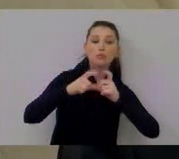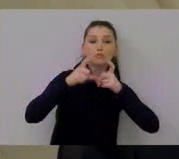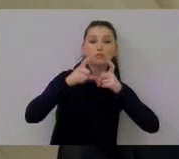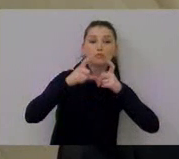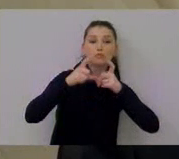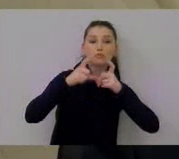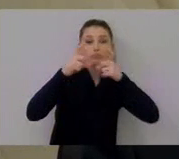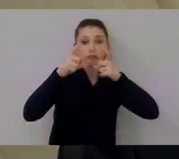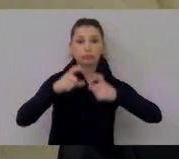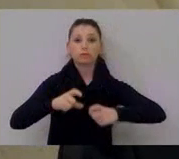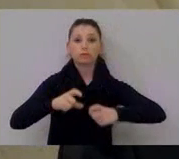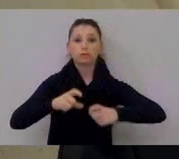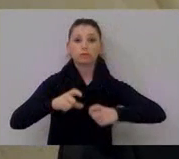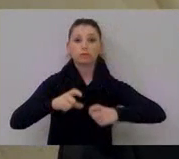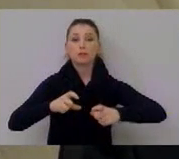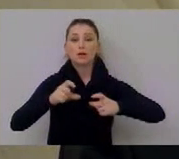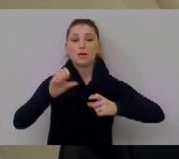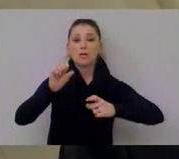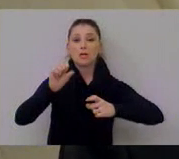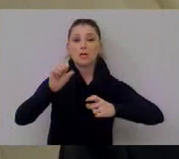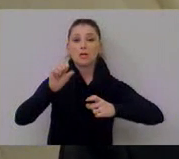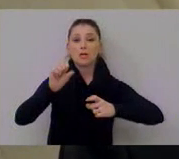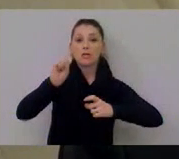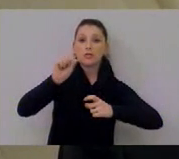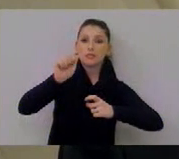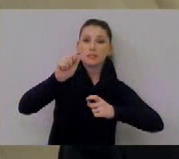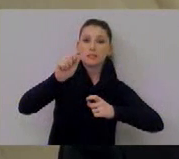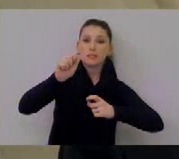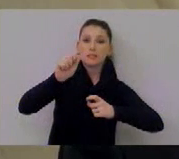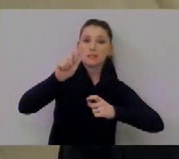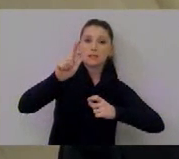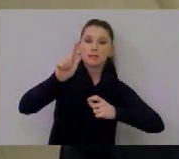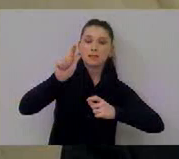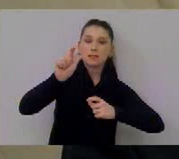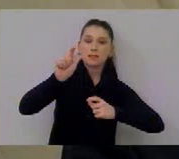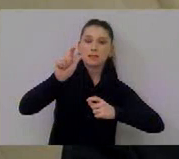loteamento Marisa, bairro Sangão.